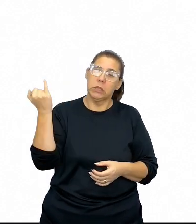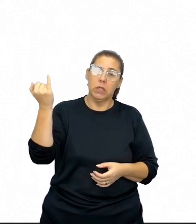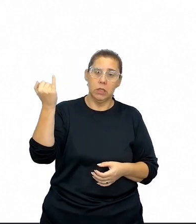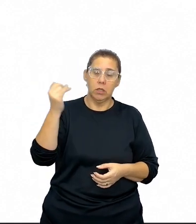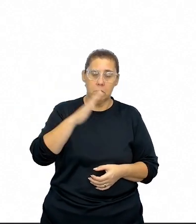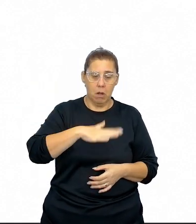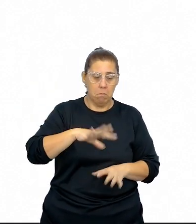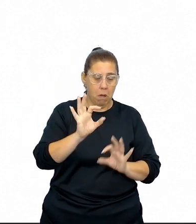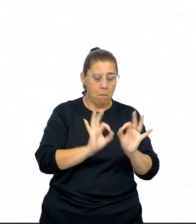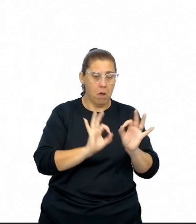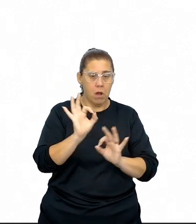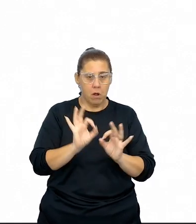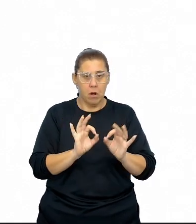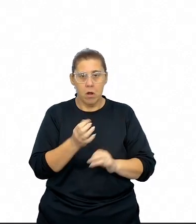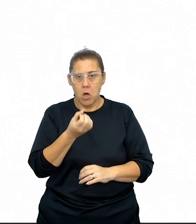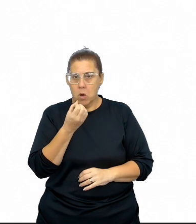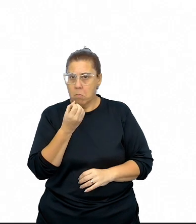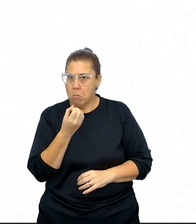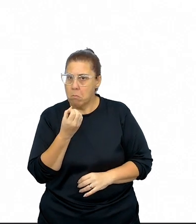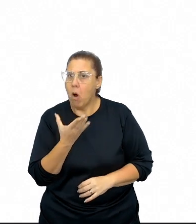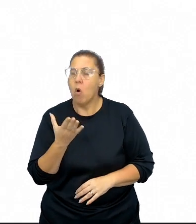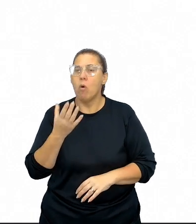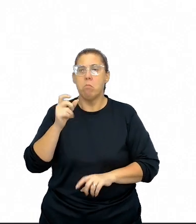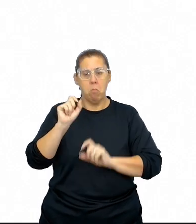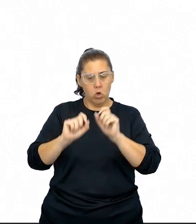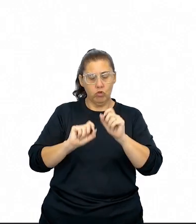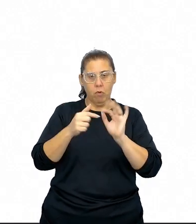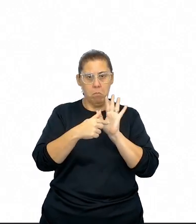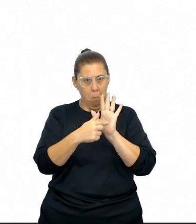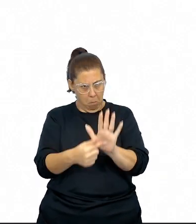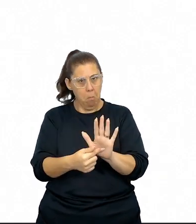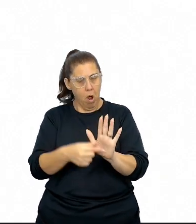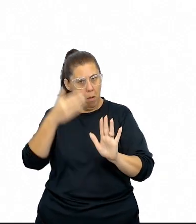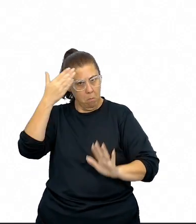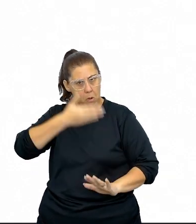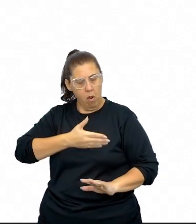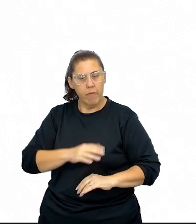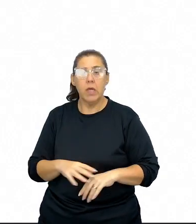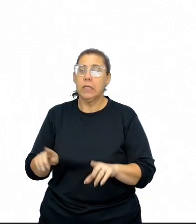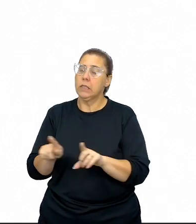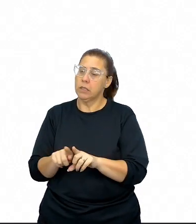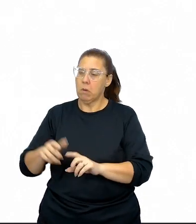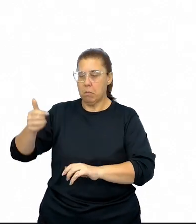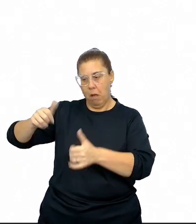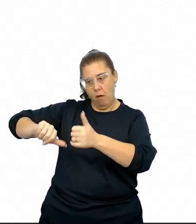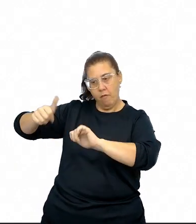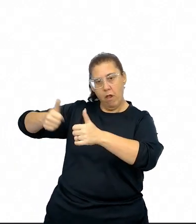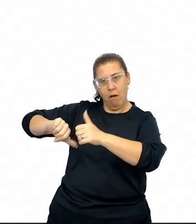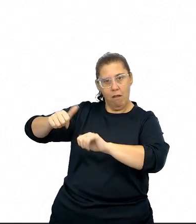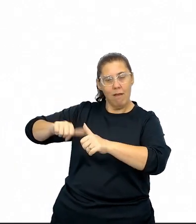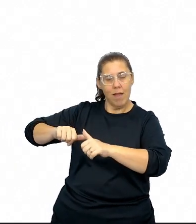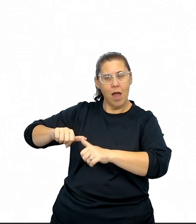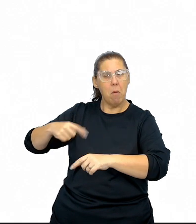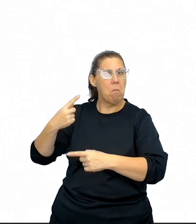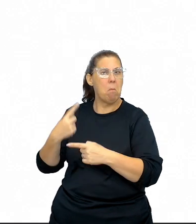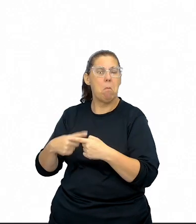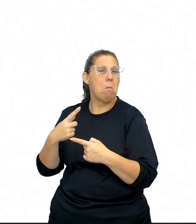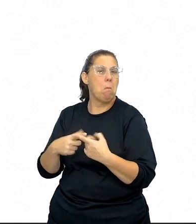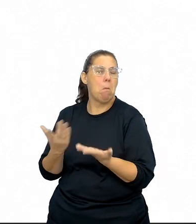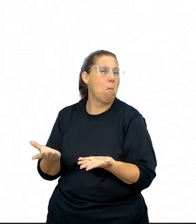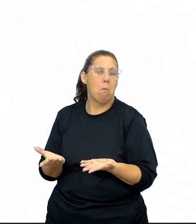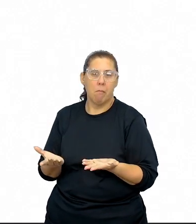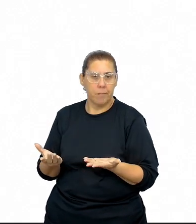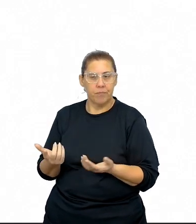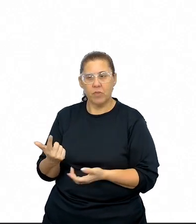para formularmos boas razões para as afirmações proferidas, quanto para avaliarmos as razões